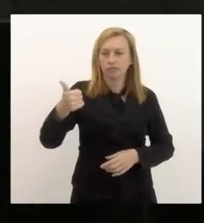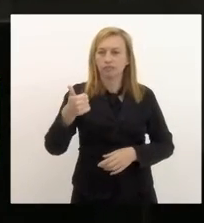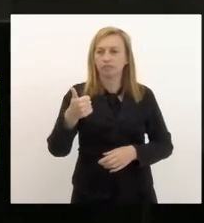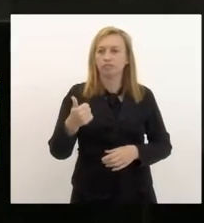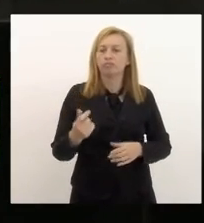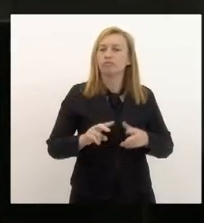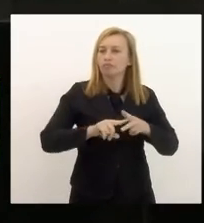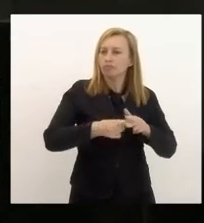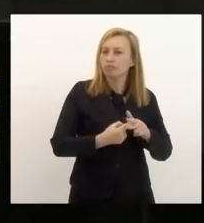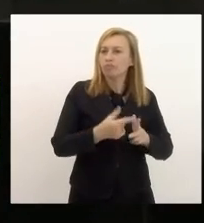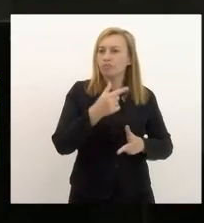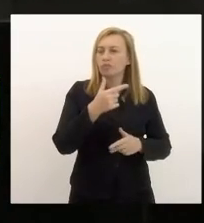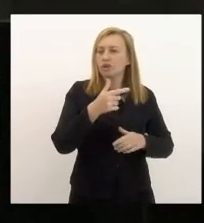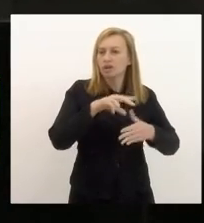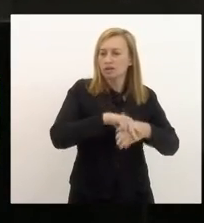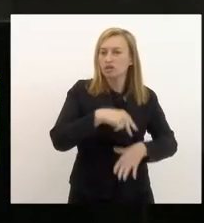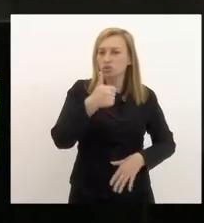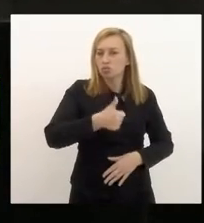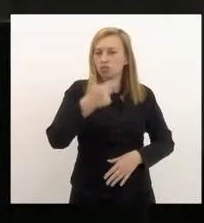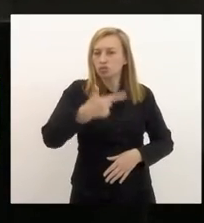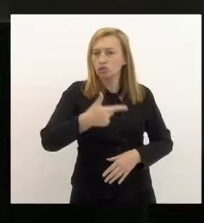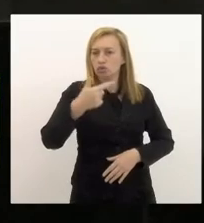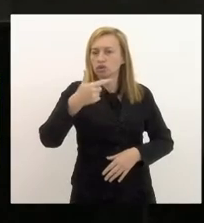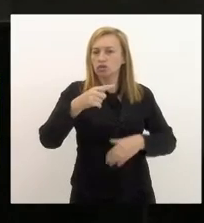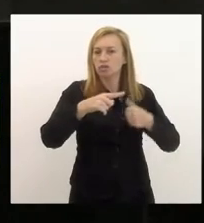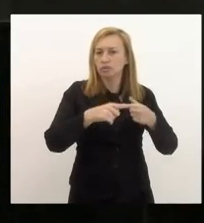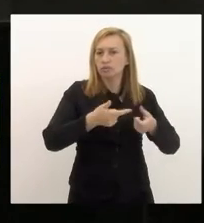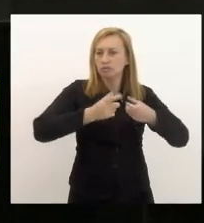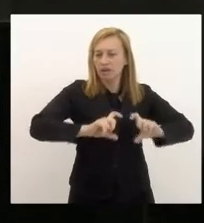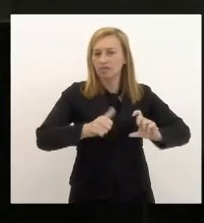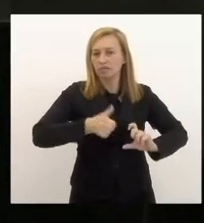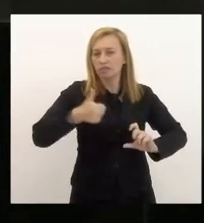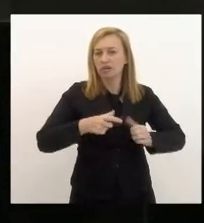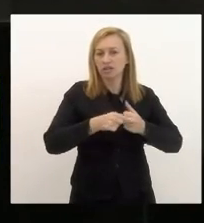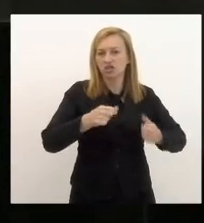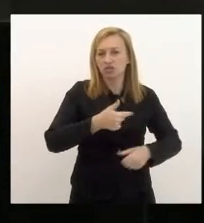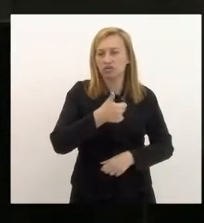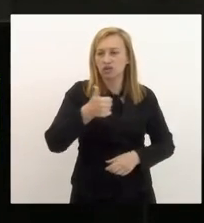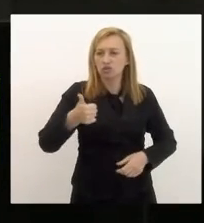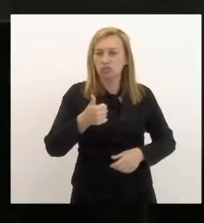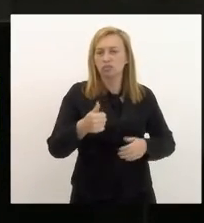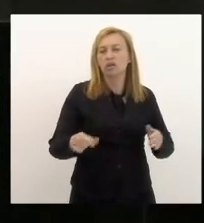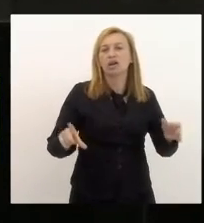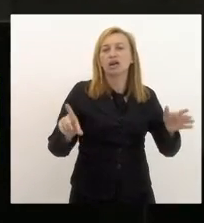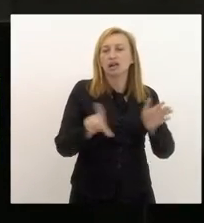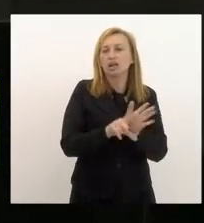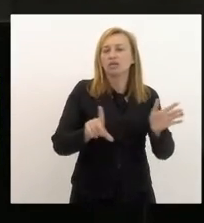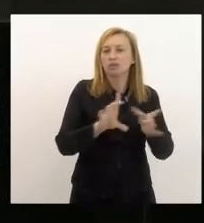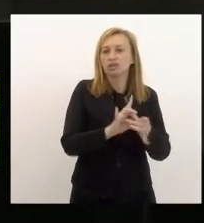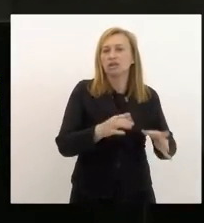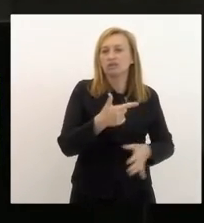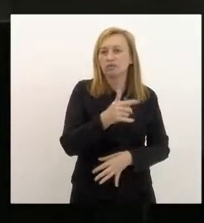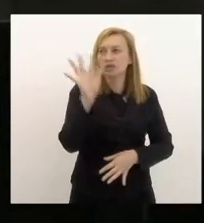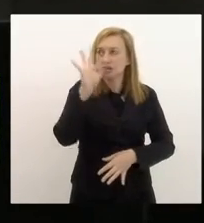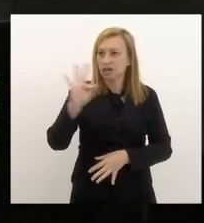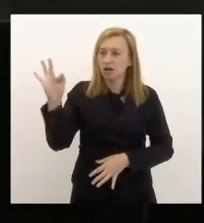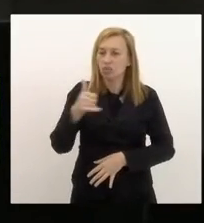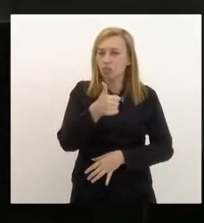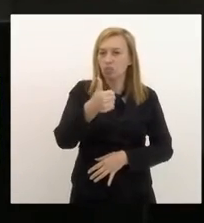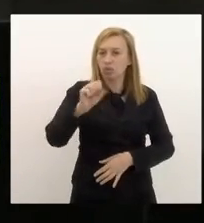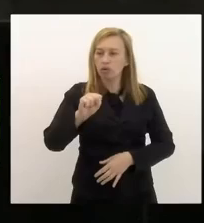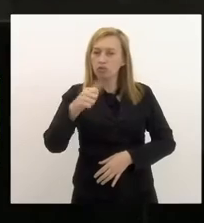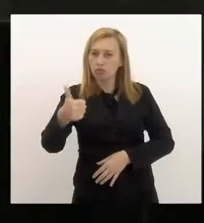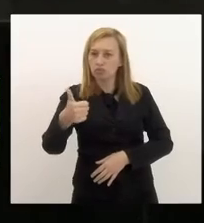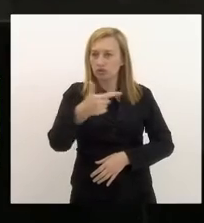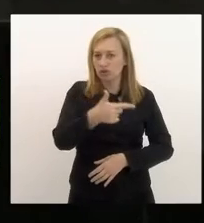nos esses 12 parar com o primeiro do artigo 21 pela lei complementar Federal 181 de 21 que